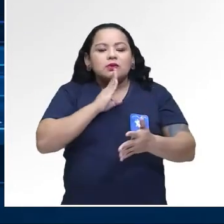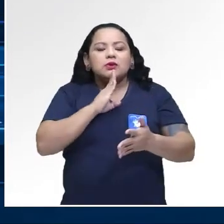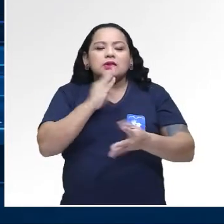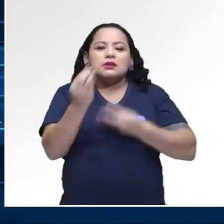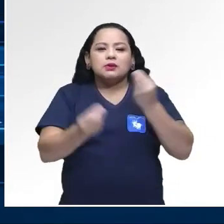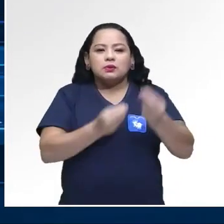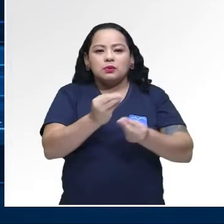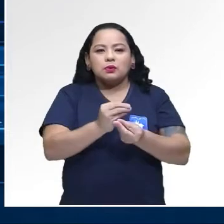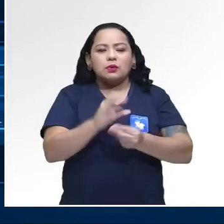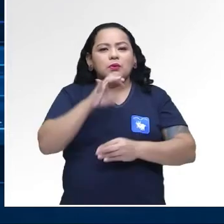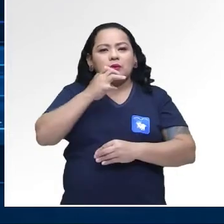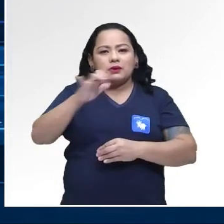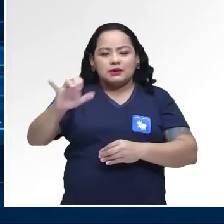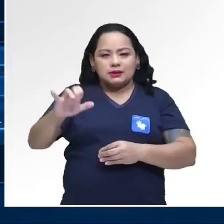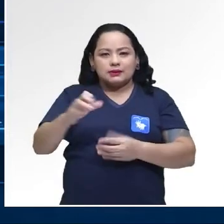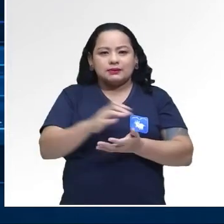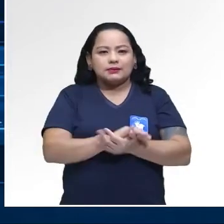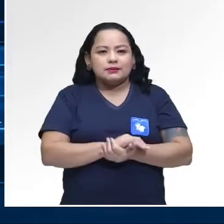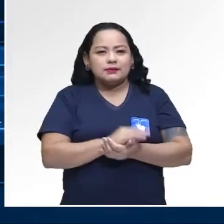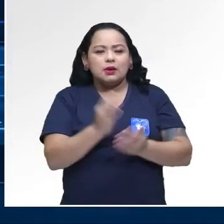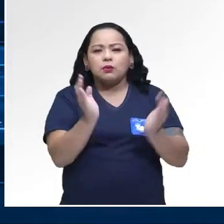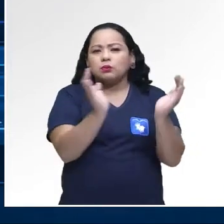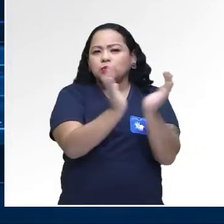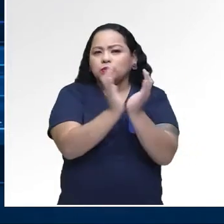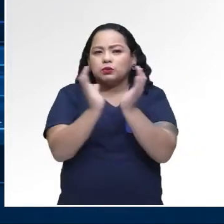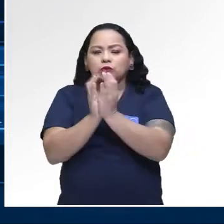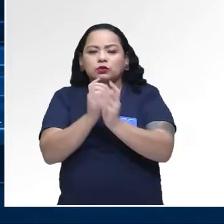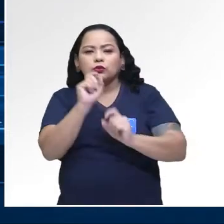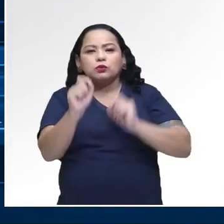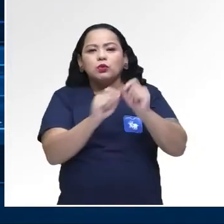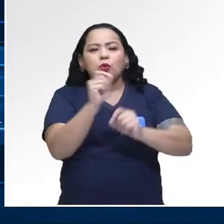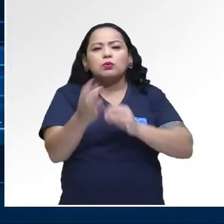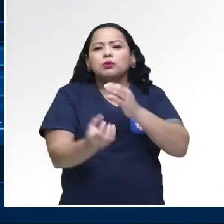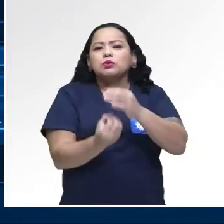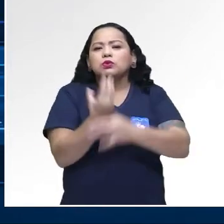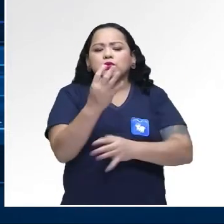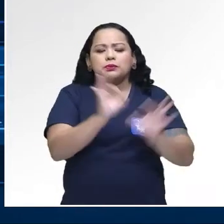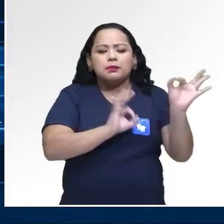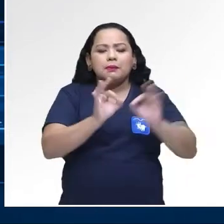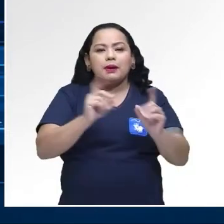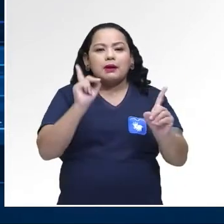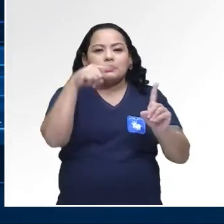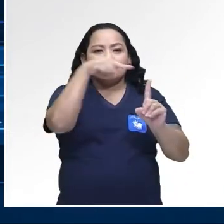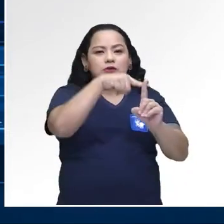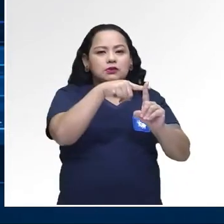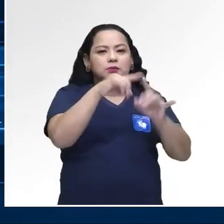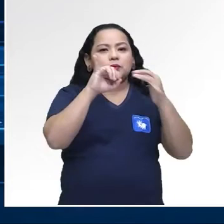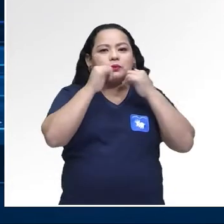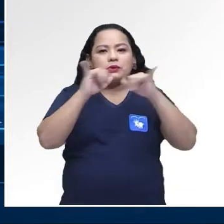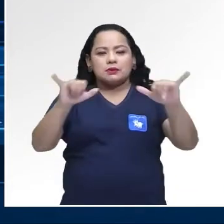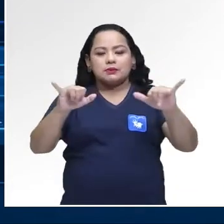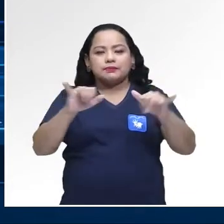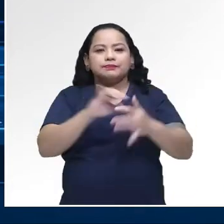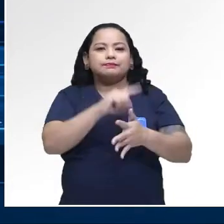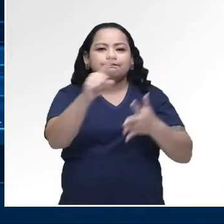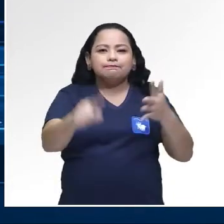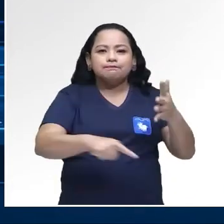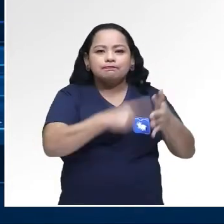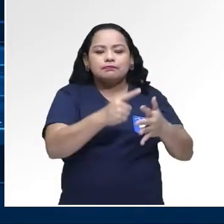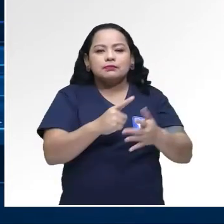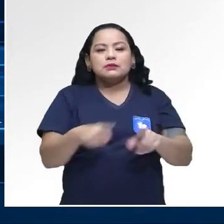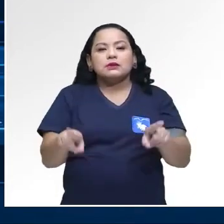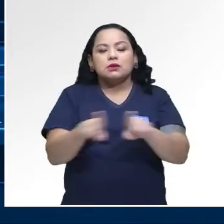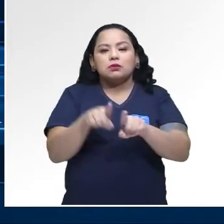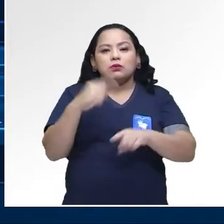o que é um circuito elétrico, o conjunto, né, do que ele é formado e os tipos de circuito elétrico. Né? Então, a gente viu que